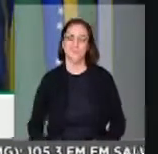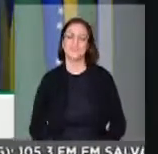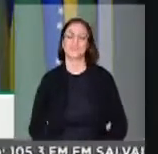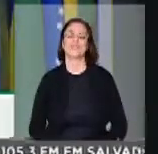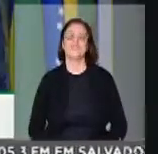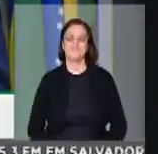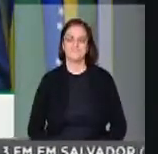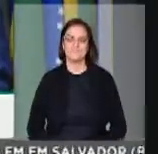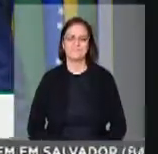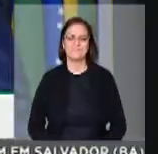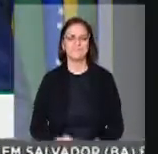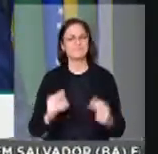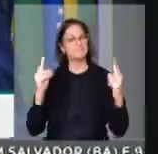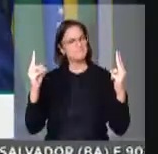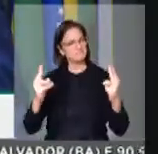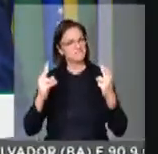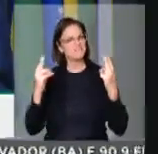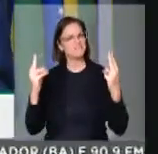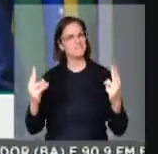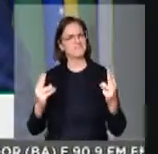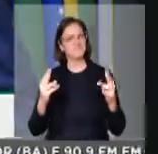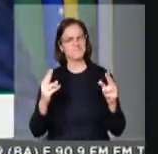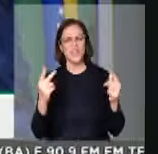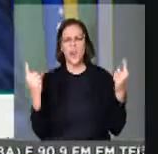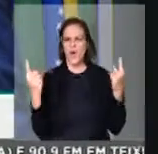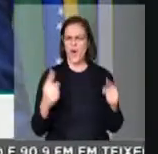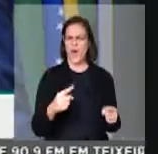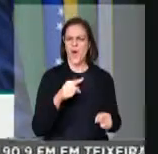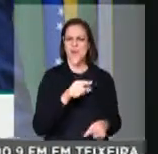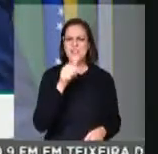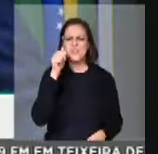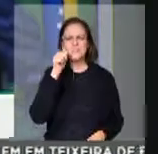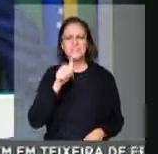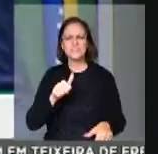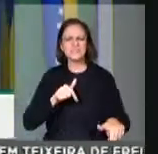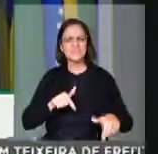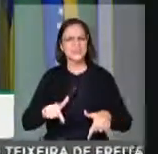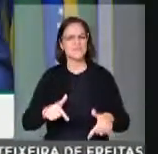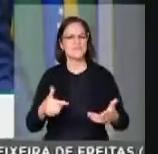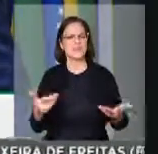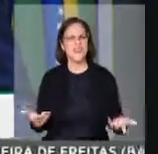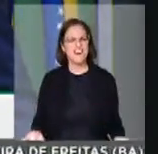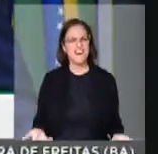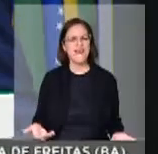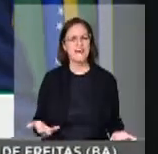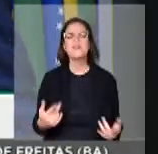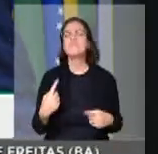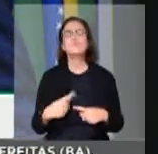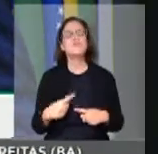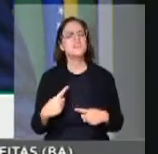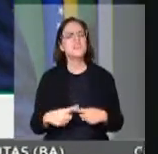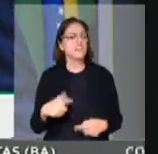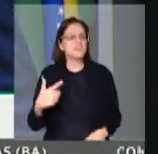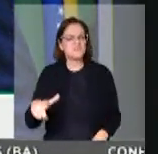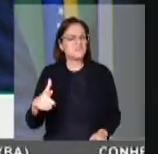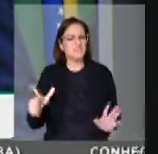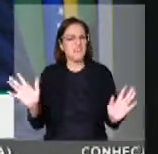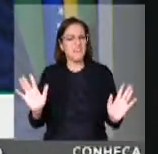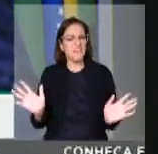inadmissível aberta perseguição política uma servidora uma profissional sem nenhum tipo de razão